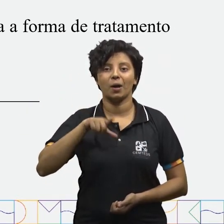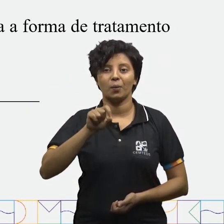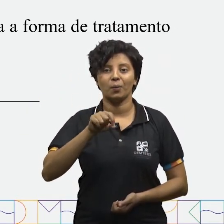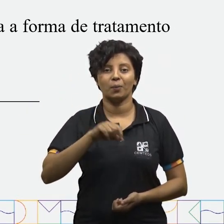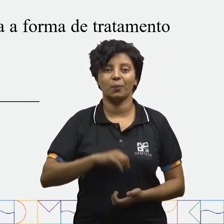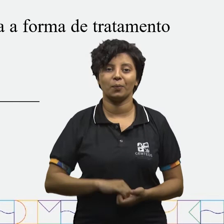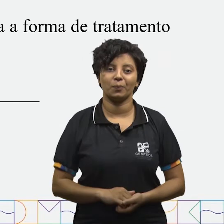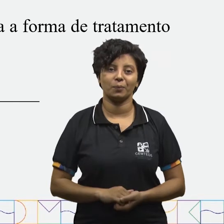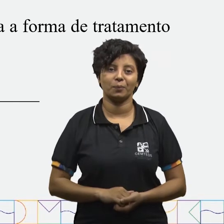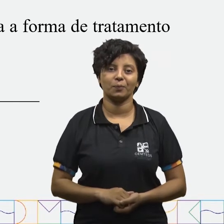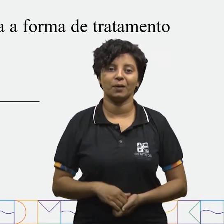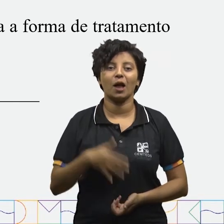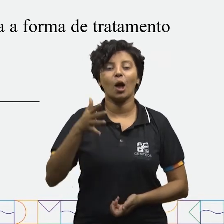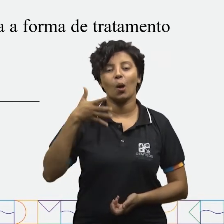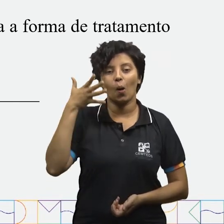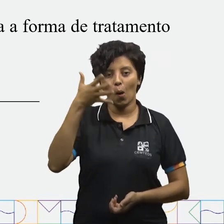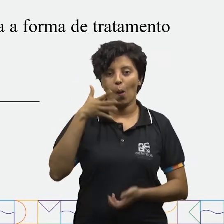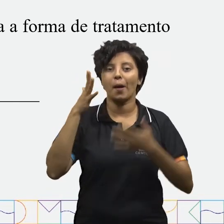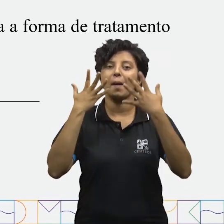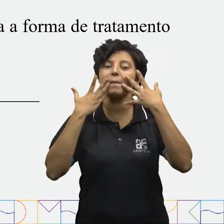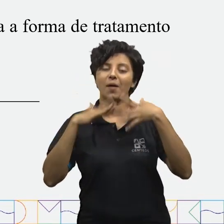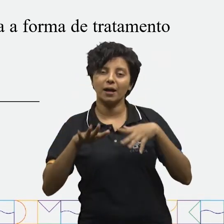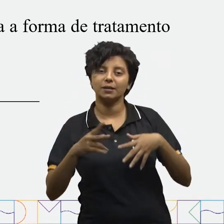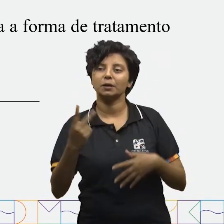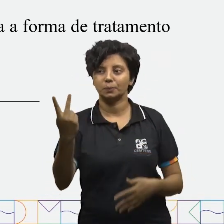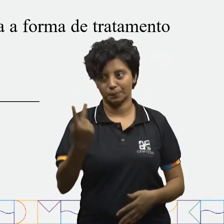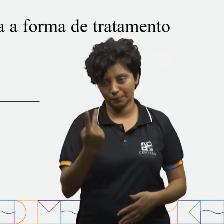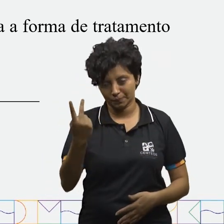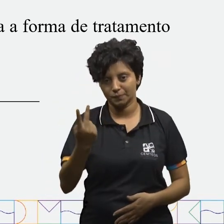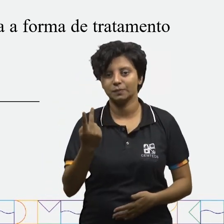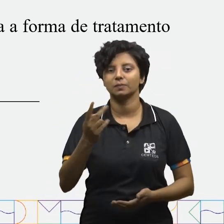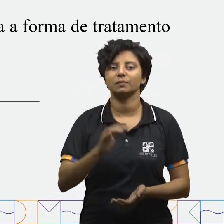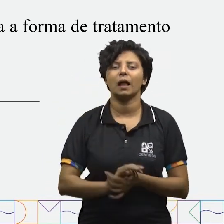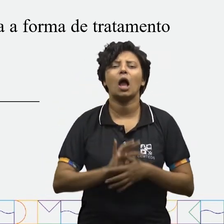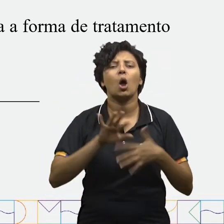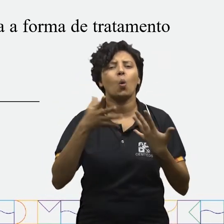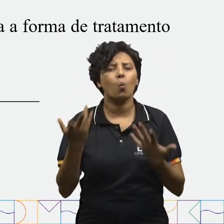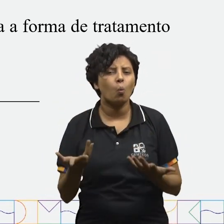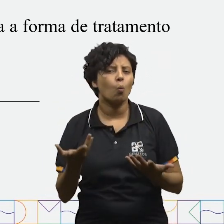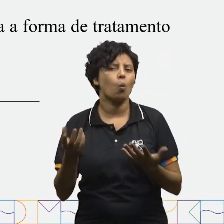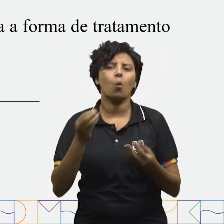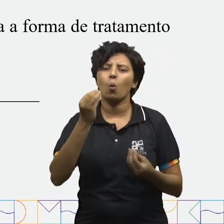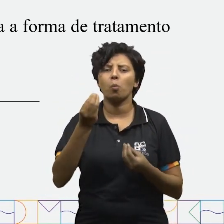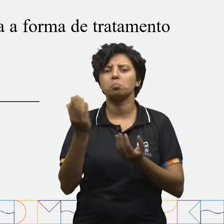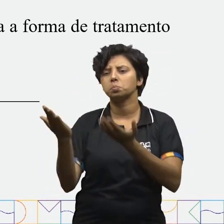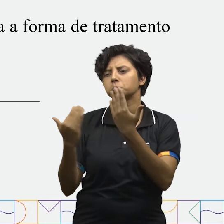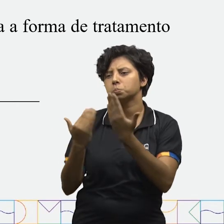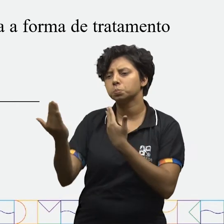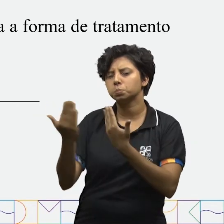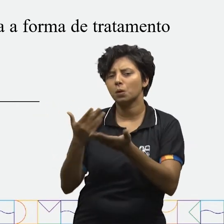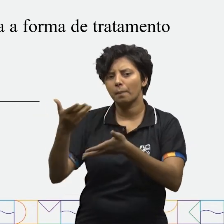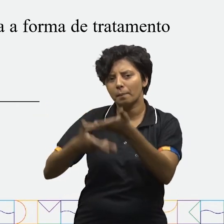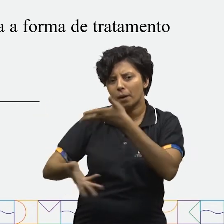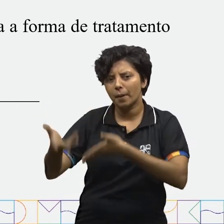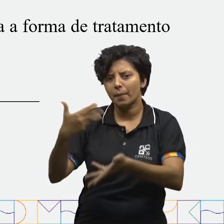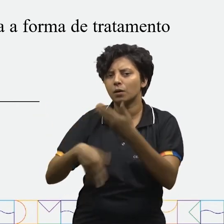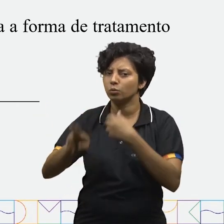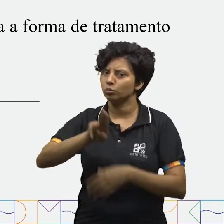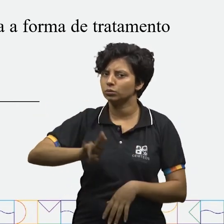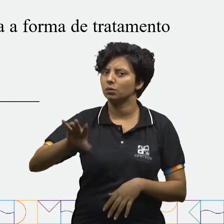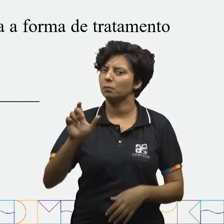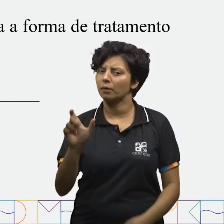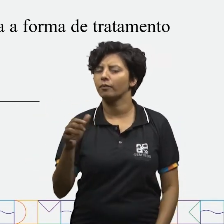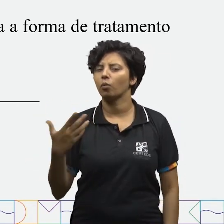B, temos: em uma conversa espontânea entre você e um coleguinha, qual seria a forma de tratamento ideal